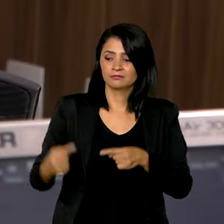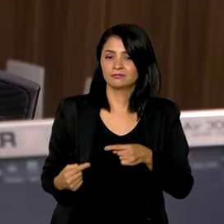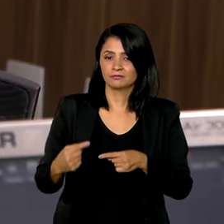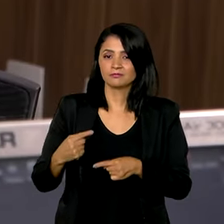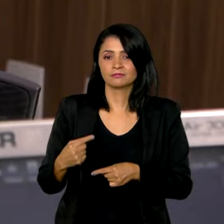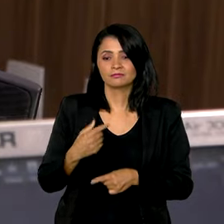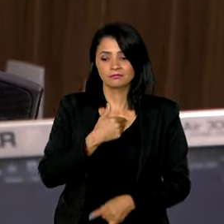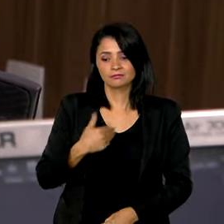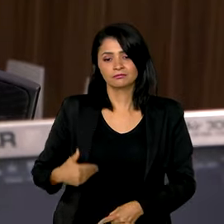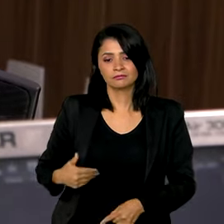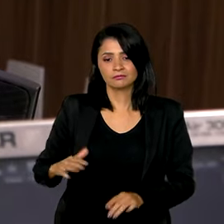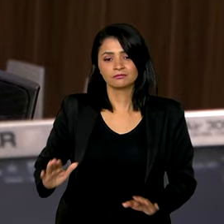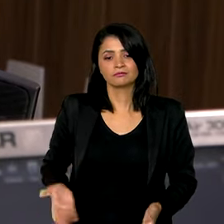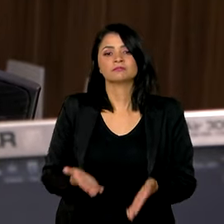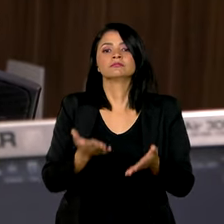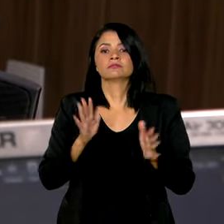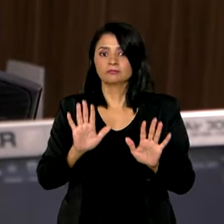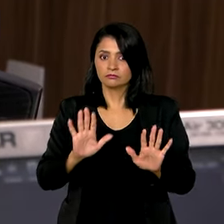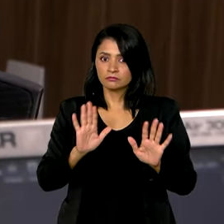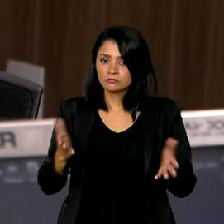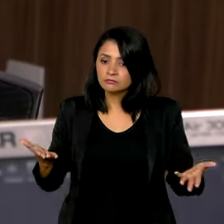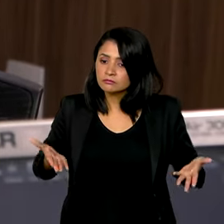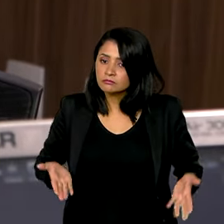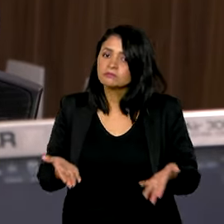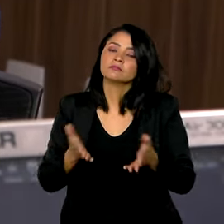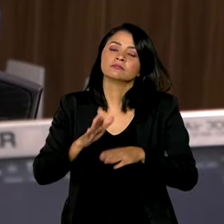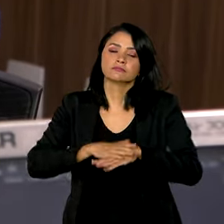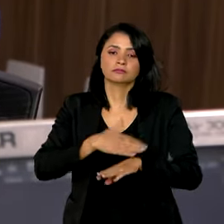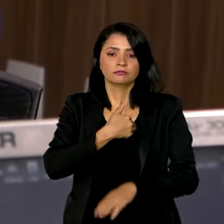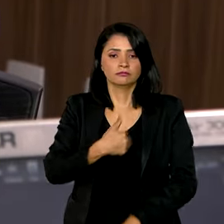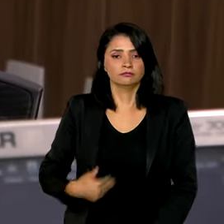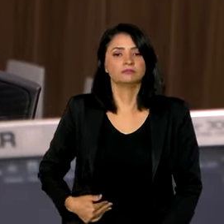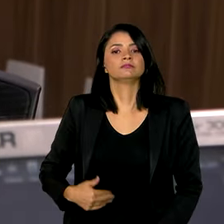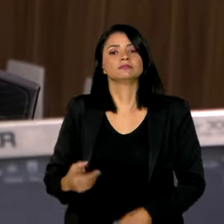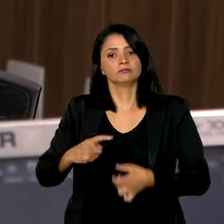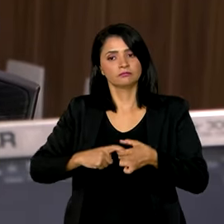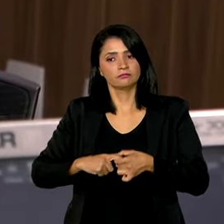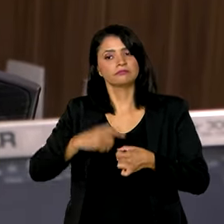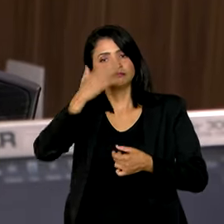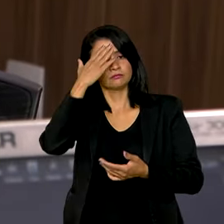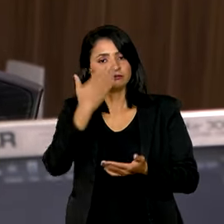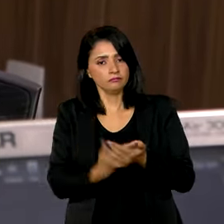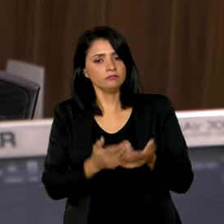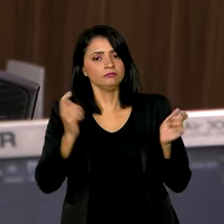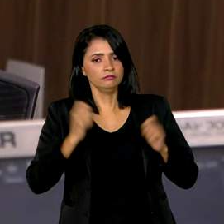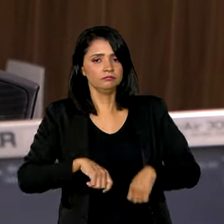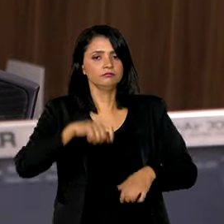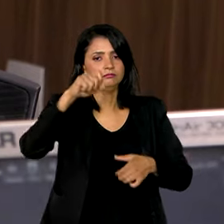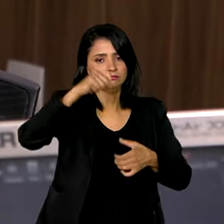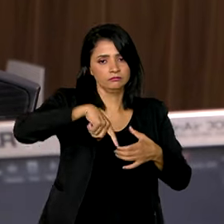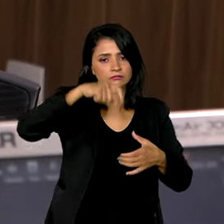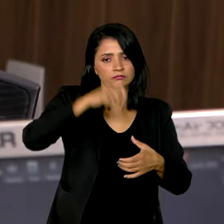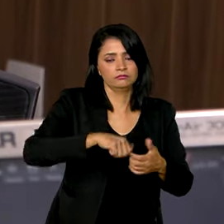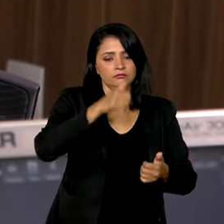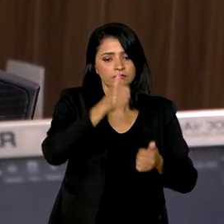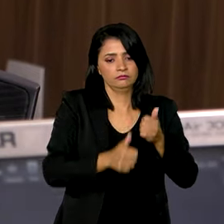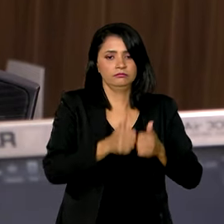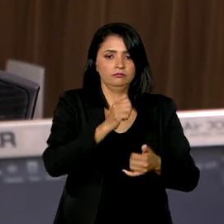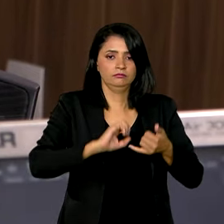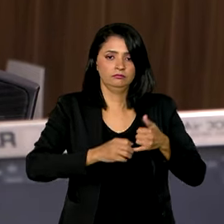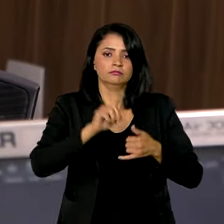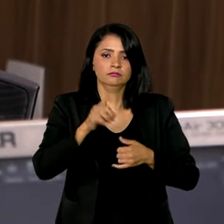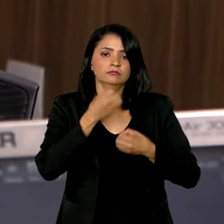públicas com esses incentivo que o Governo está dando o agricultor voltou a acreditar que produzir o arroz e o feijão é um bom